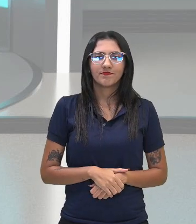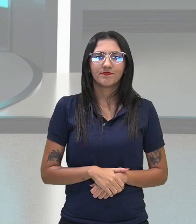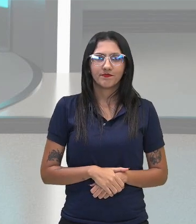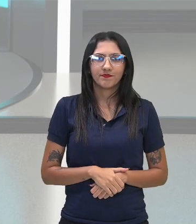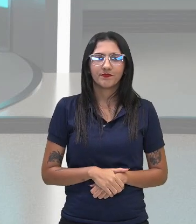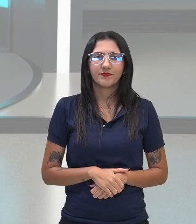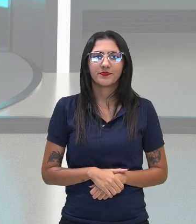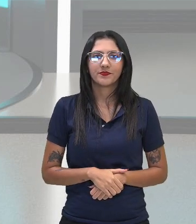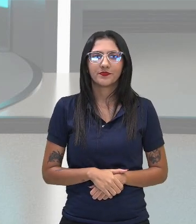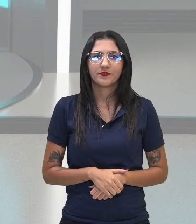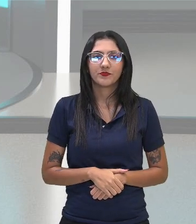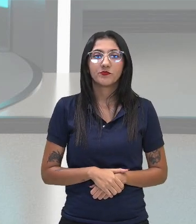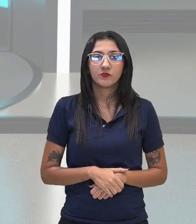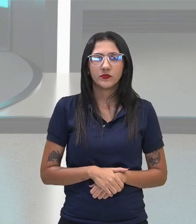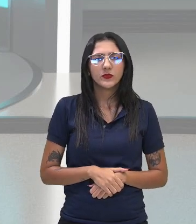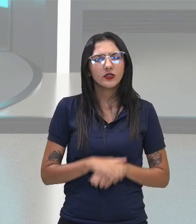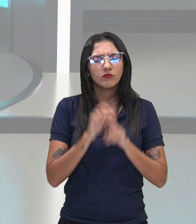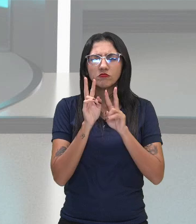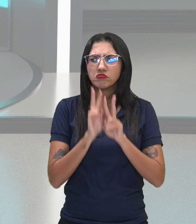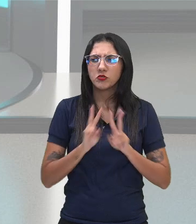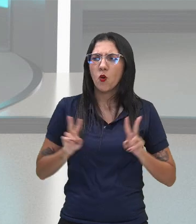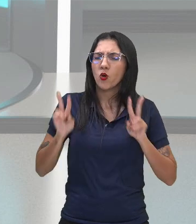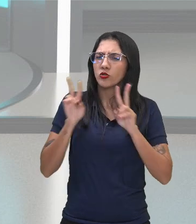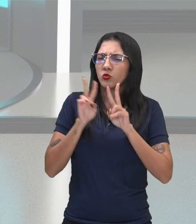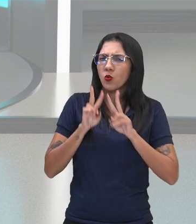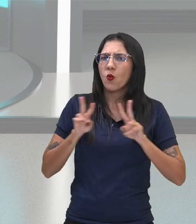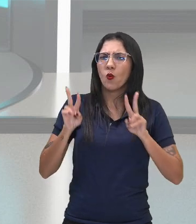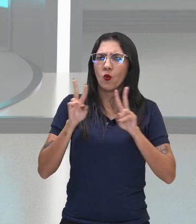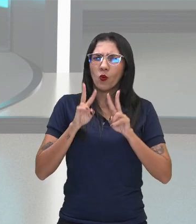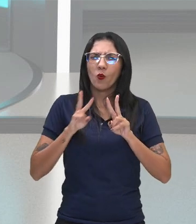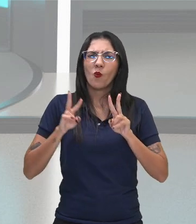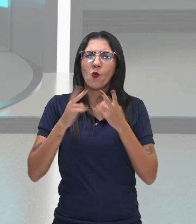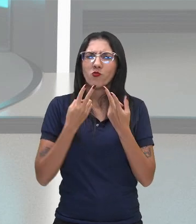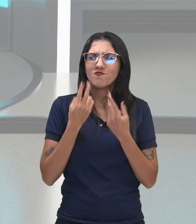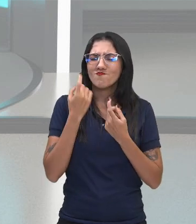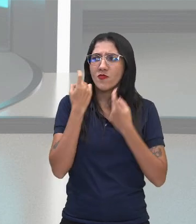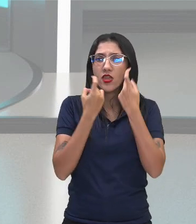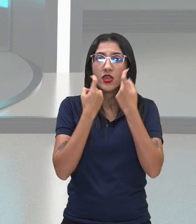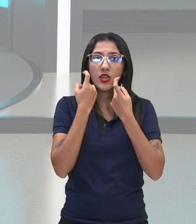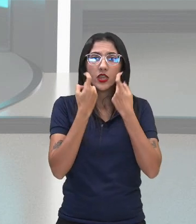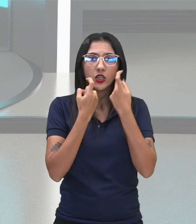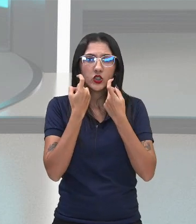em torno com receio de que fora os meninos,